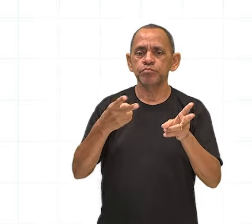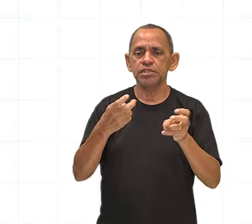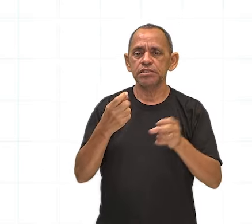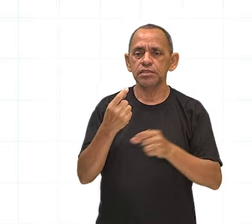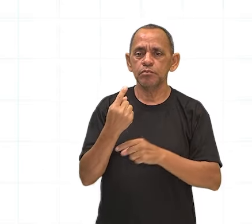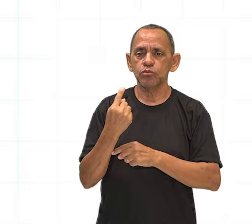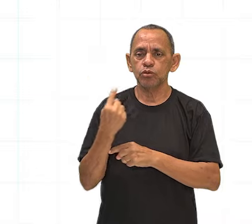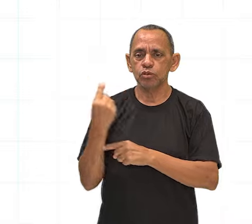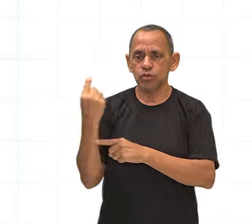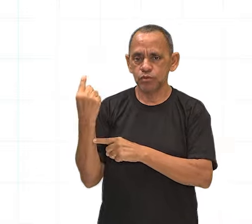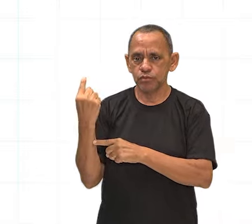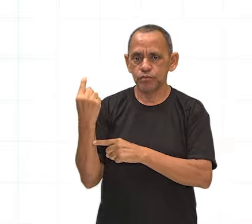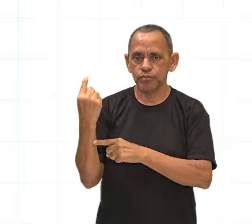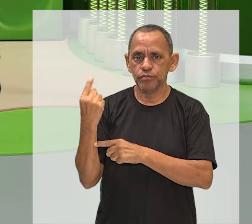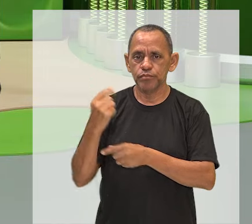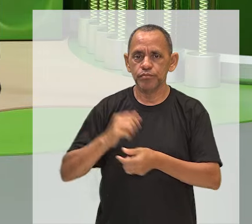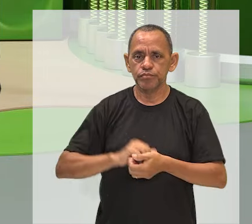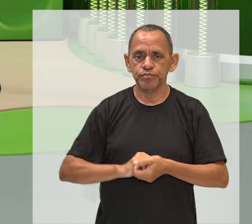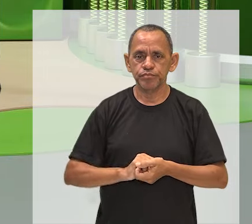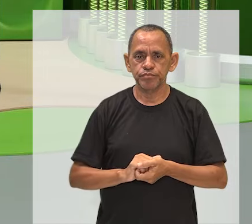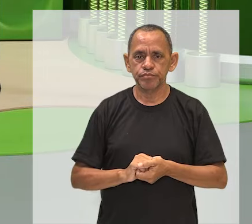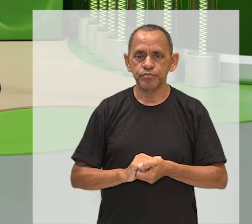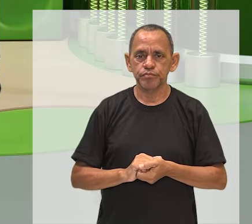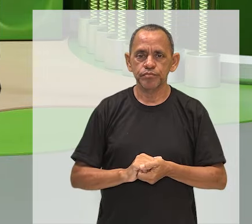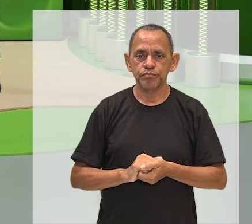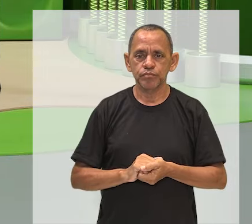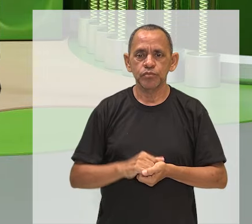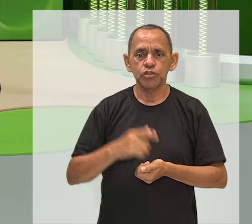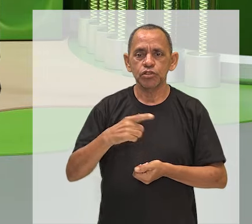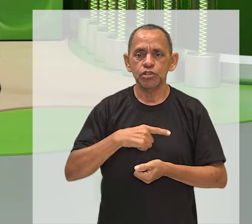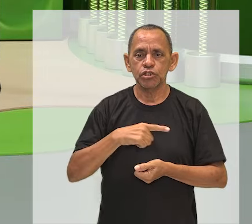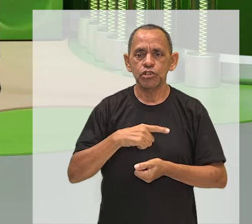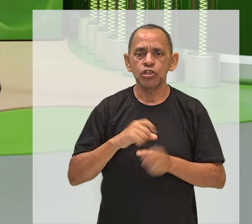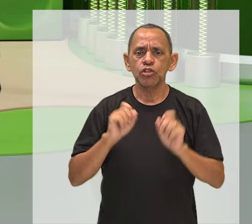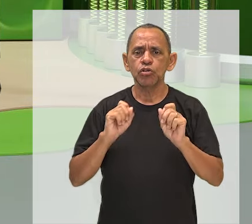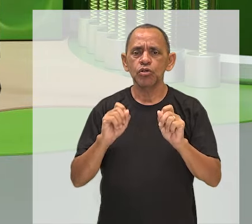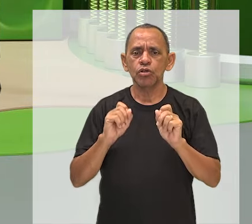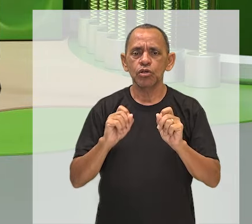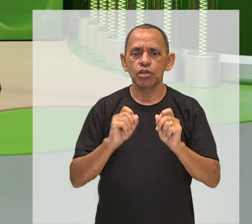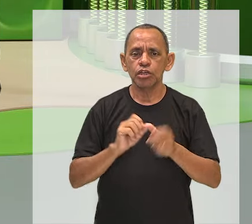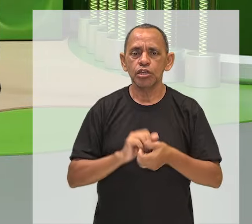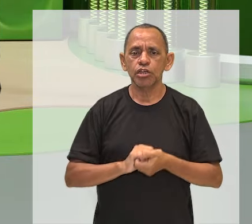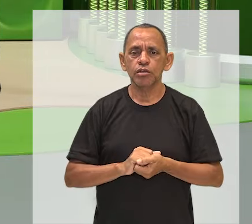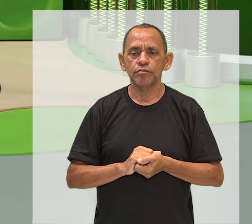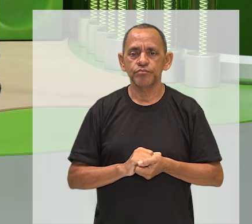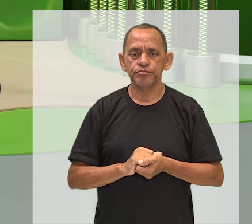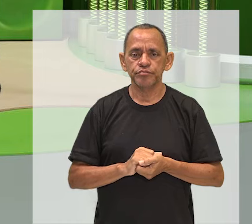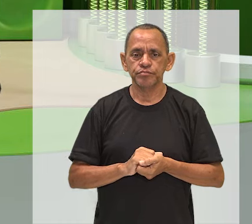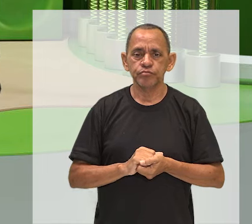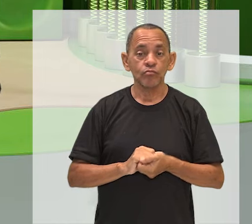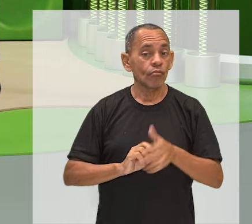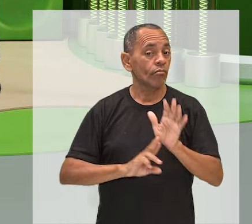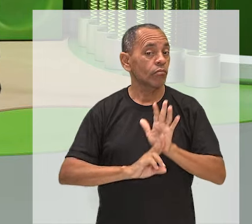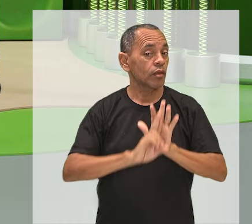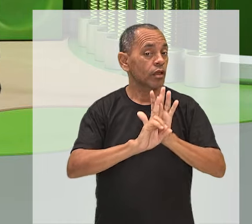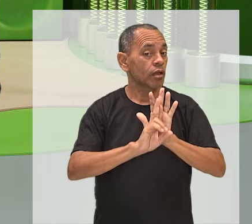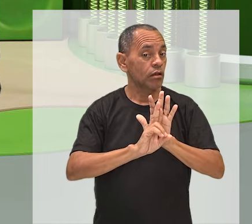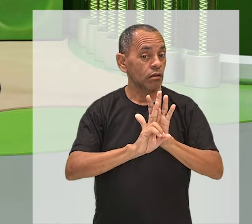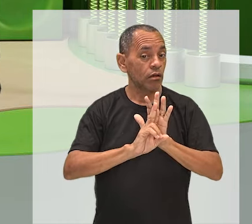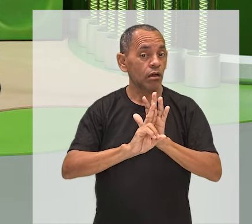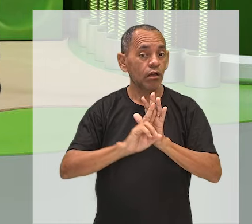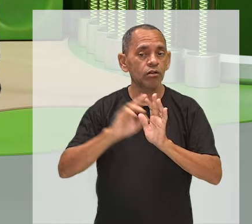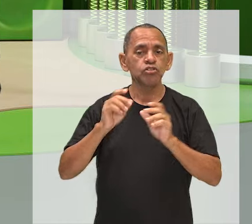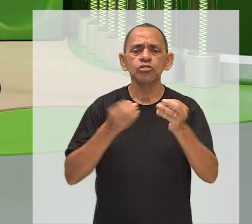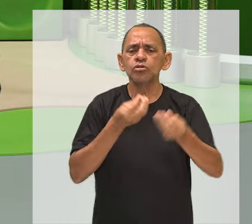né? Você observa aí na imagem que nós temos aqui, olha, uma representação de como ocorrem esses rios